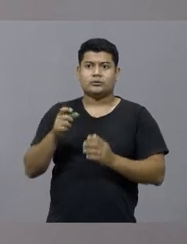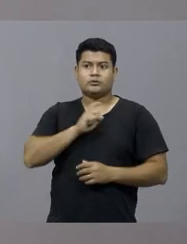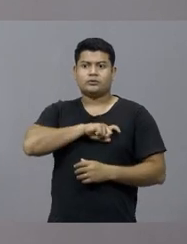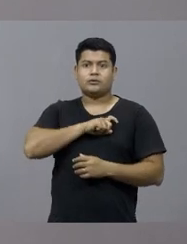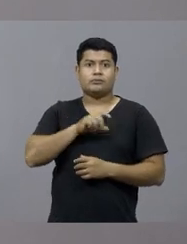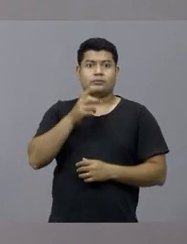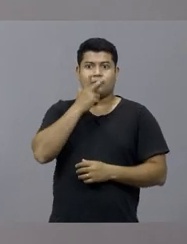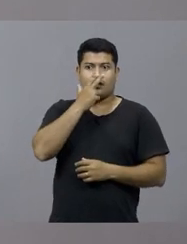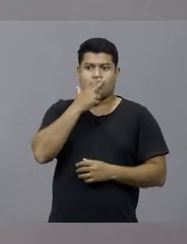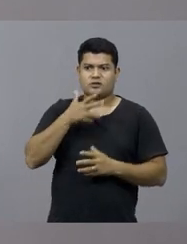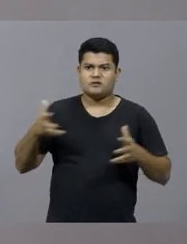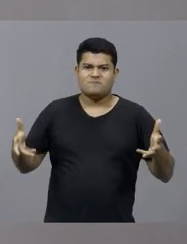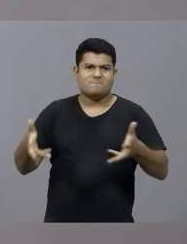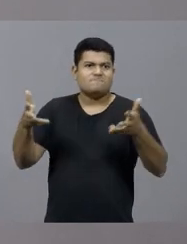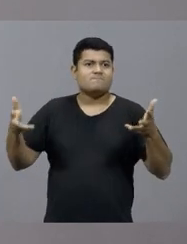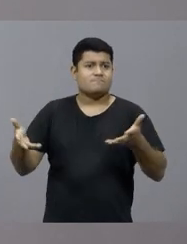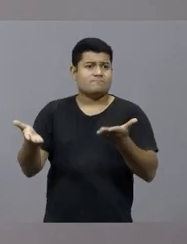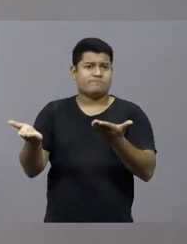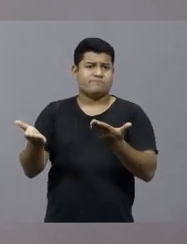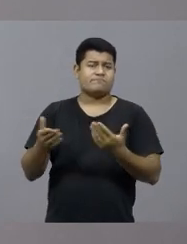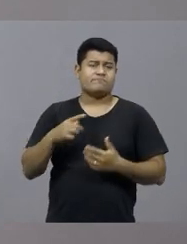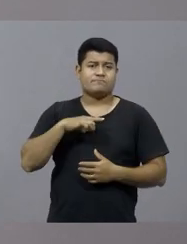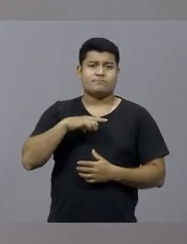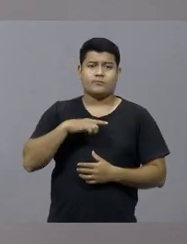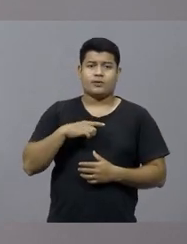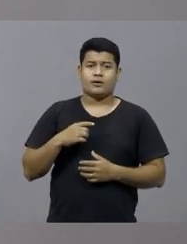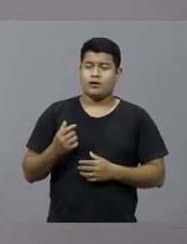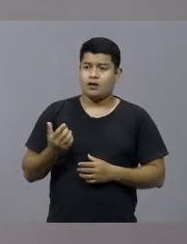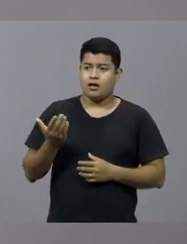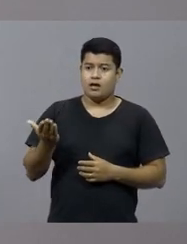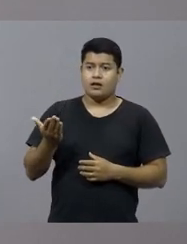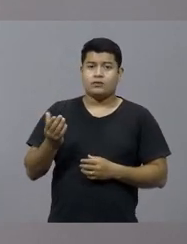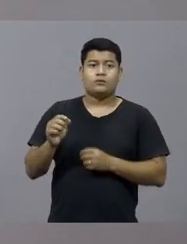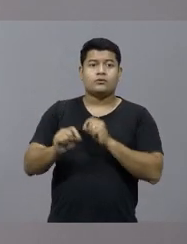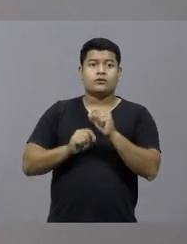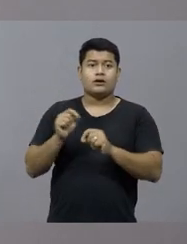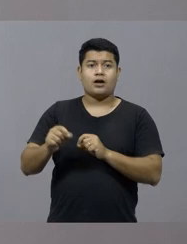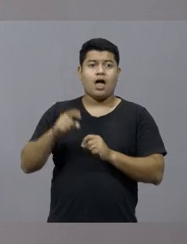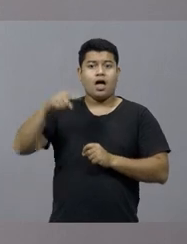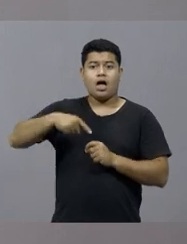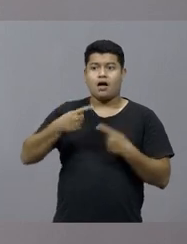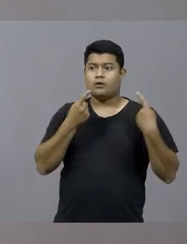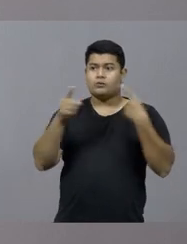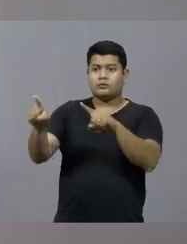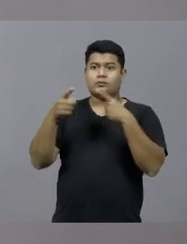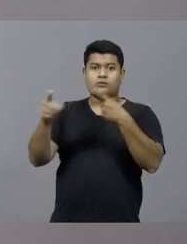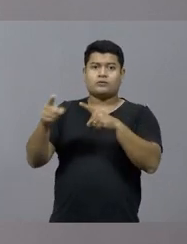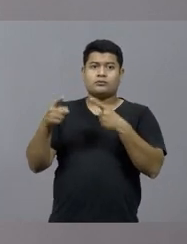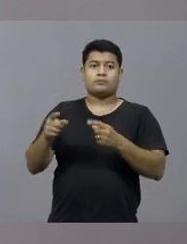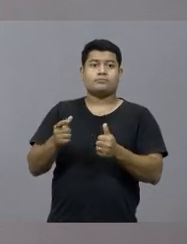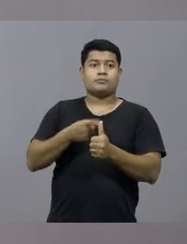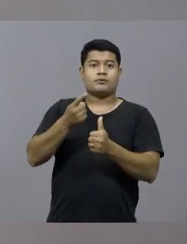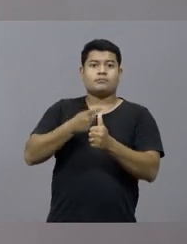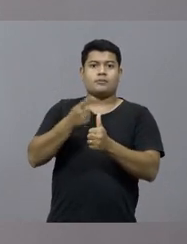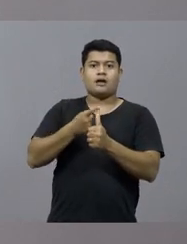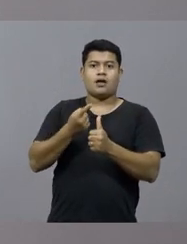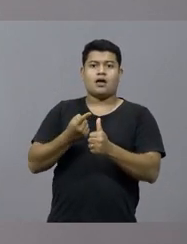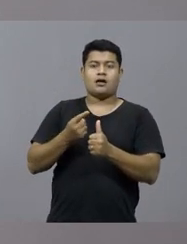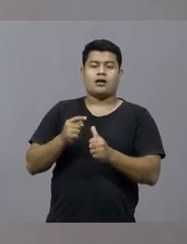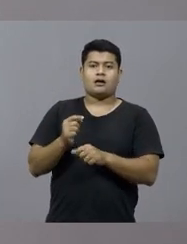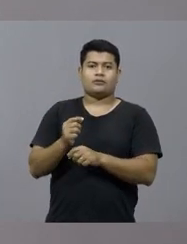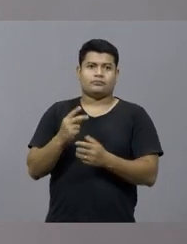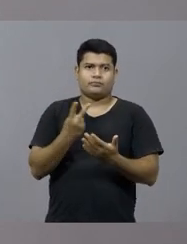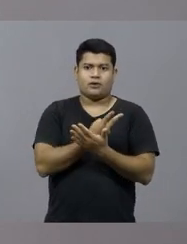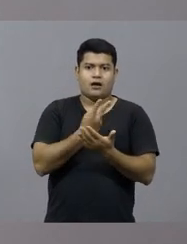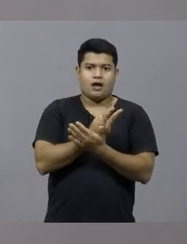Como é que o nazismo fazia para eliminar os seus opositores? Uma campanha difamatória, primeiramente desumanizando as pessoas,